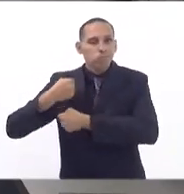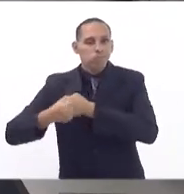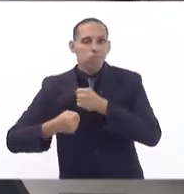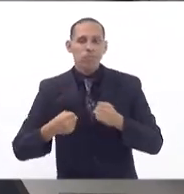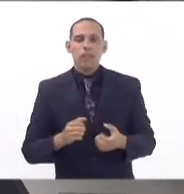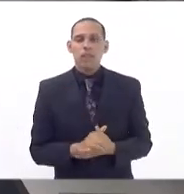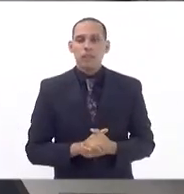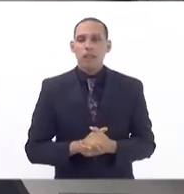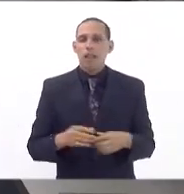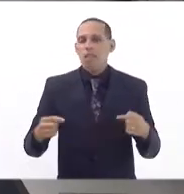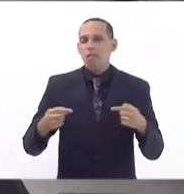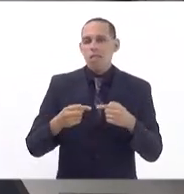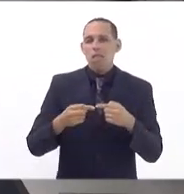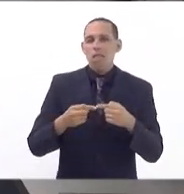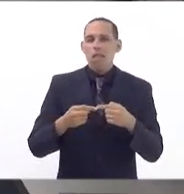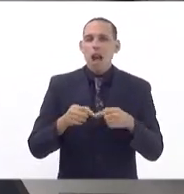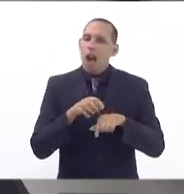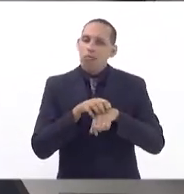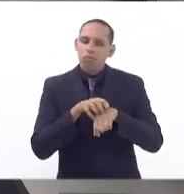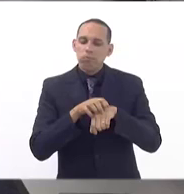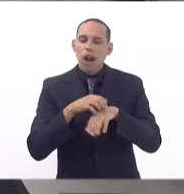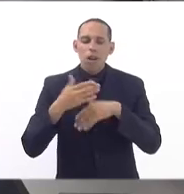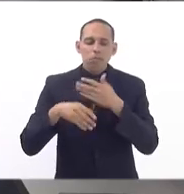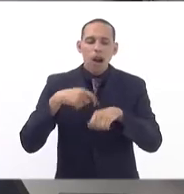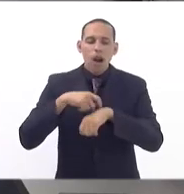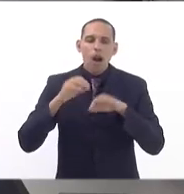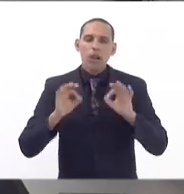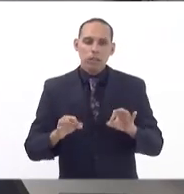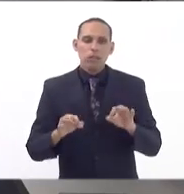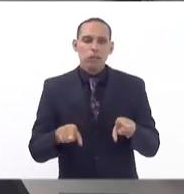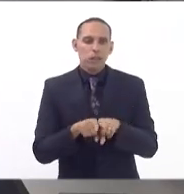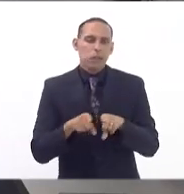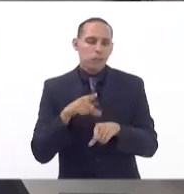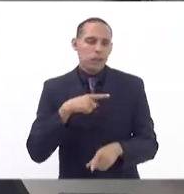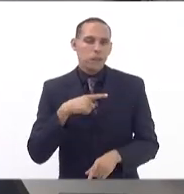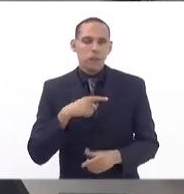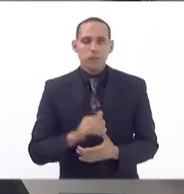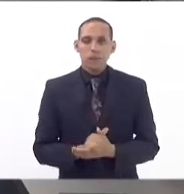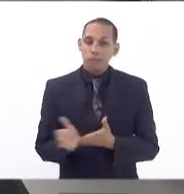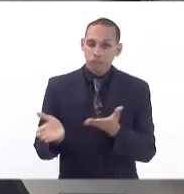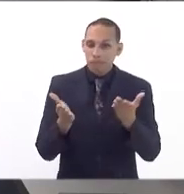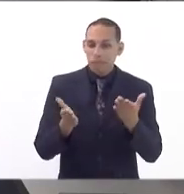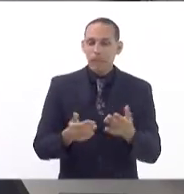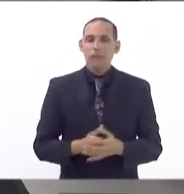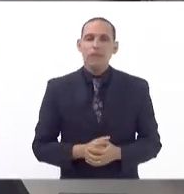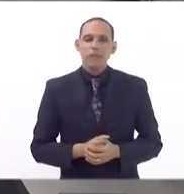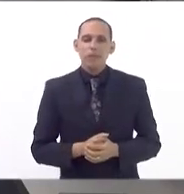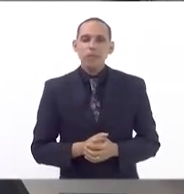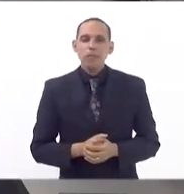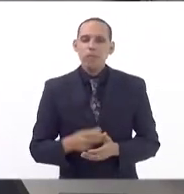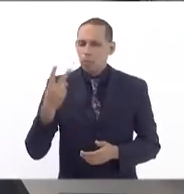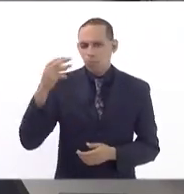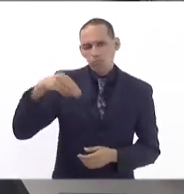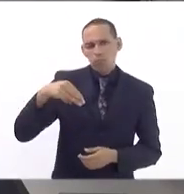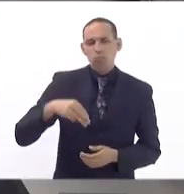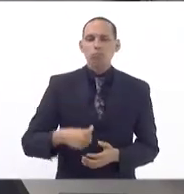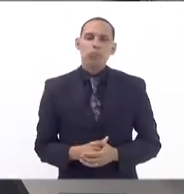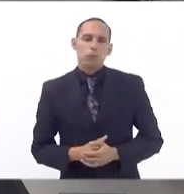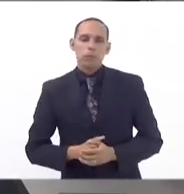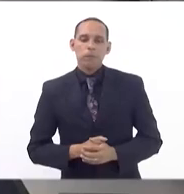do transporte com exercícios no momento adequado o pai vai ser feita uma dói